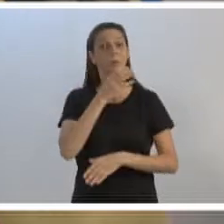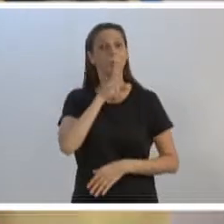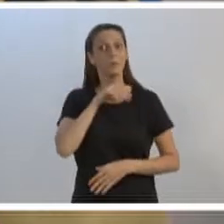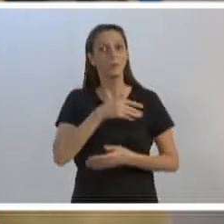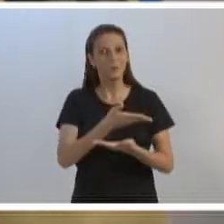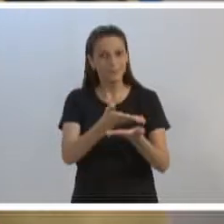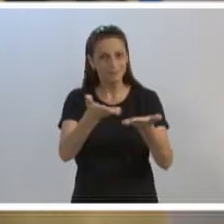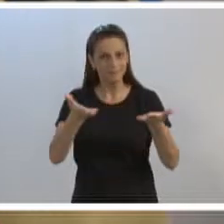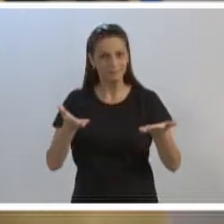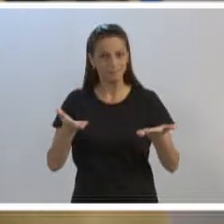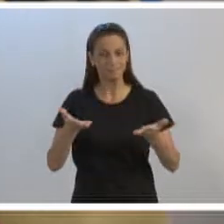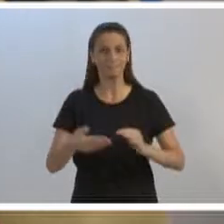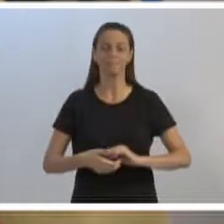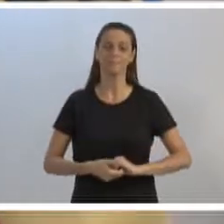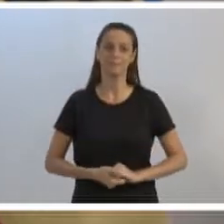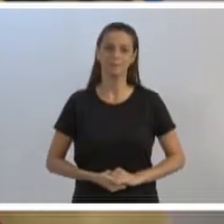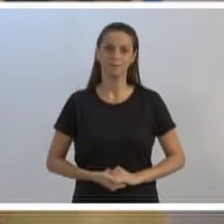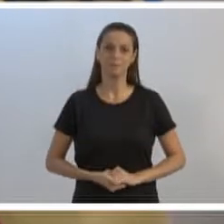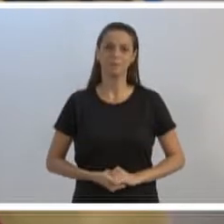tarde.